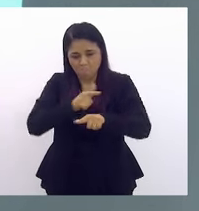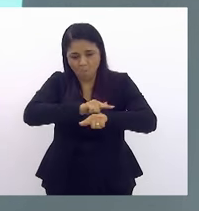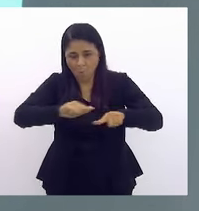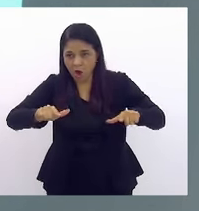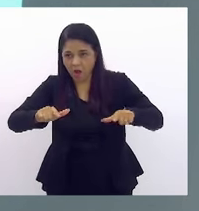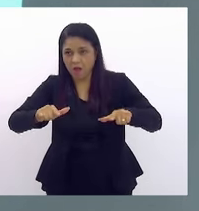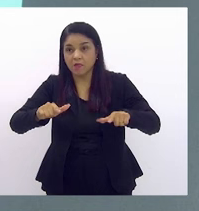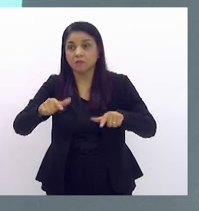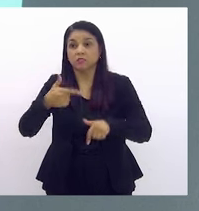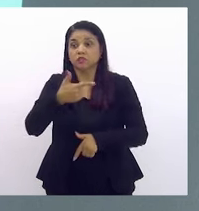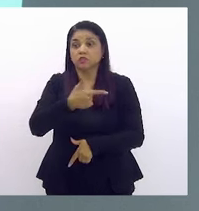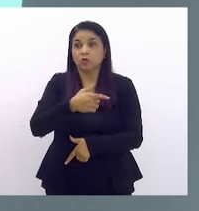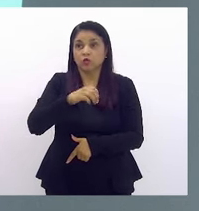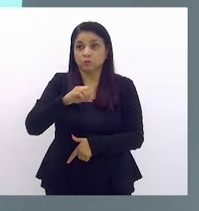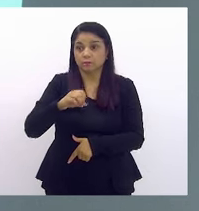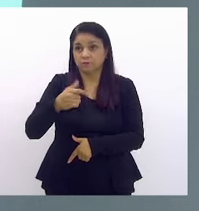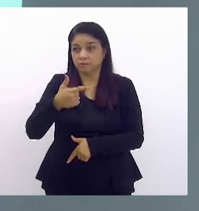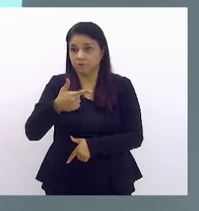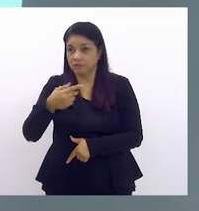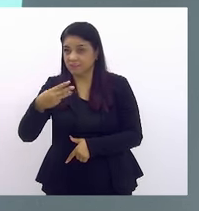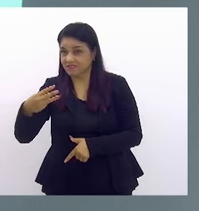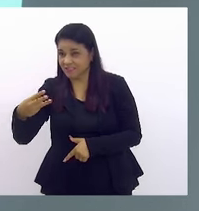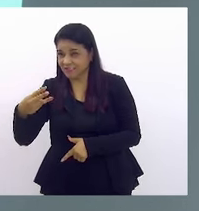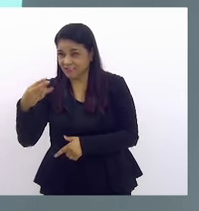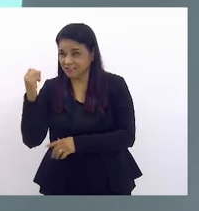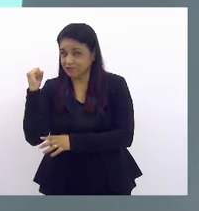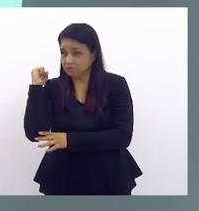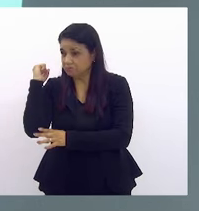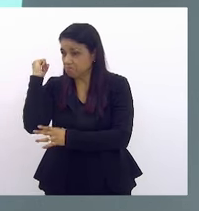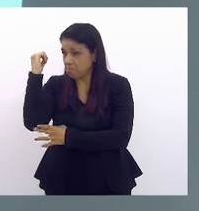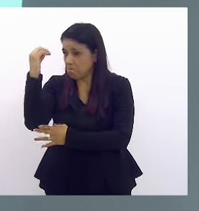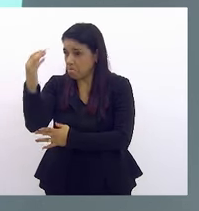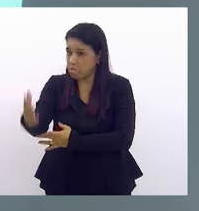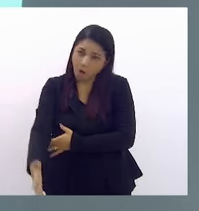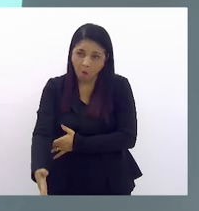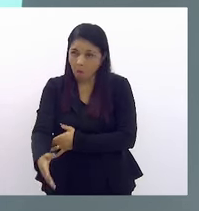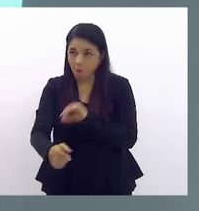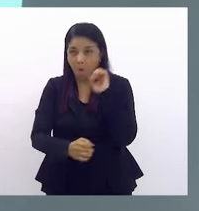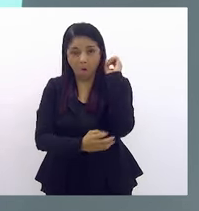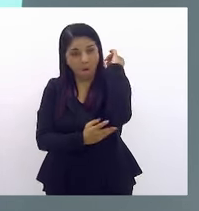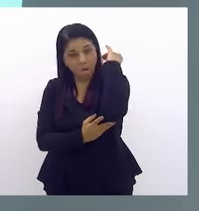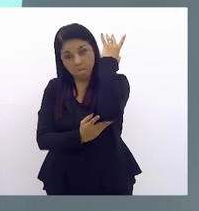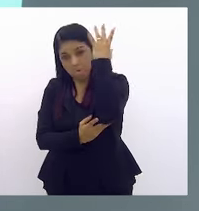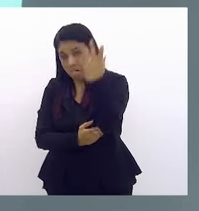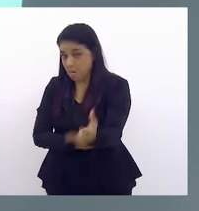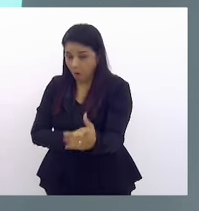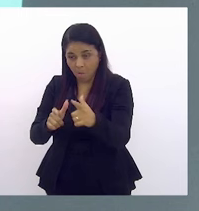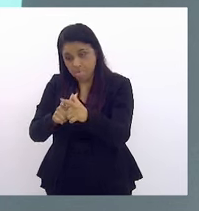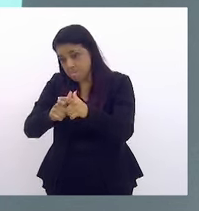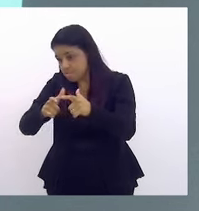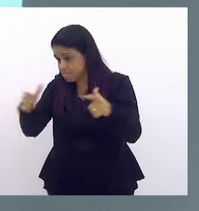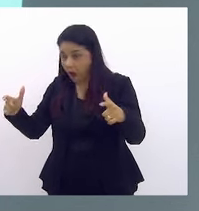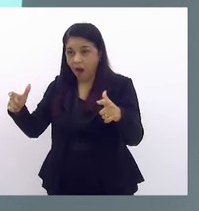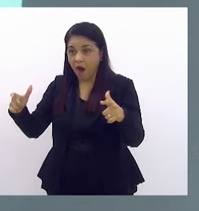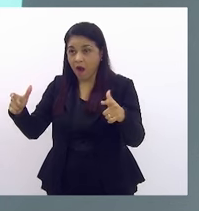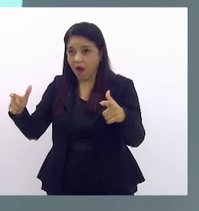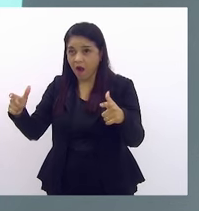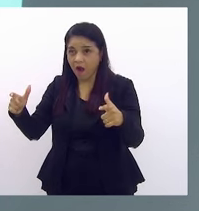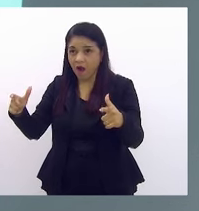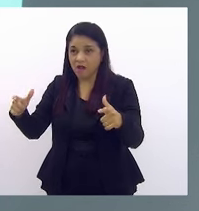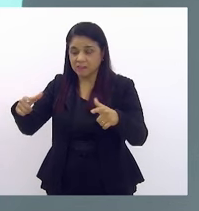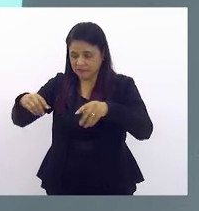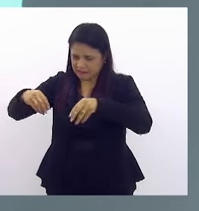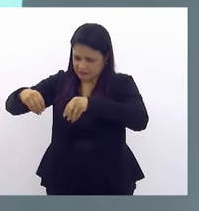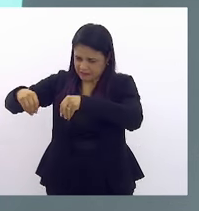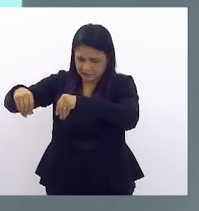Somar, e ali acabou a faixa de marginal ali, né, neguinho botando só muito cimento